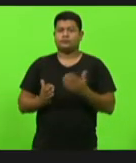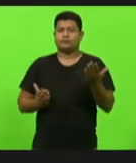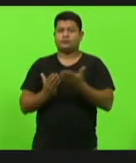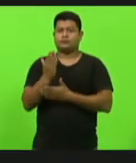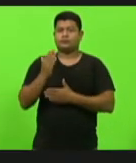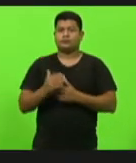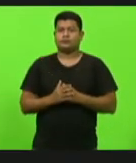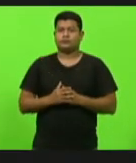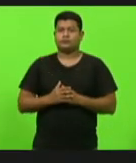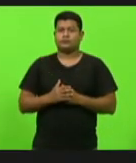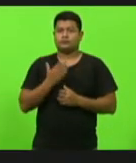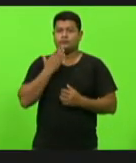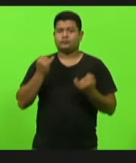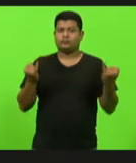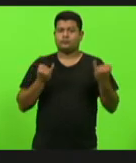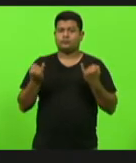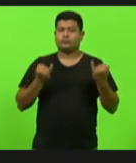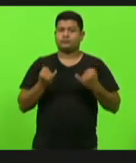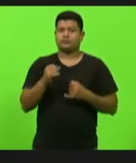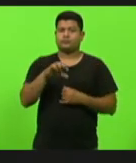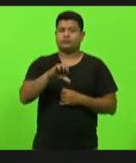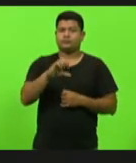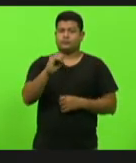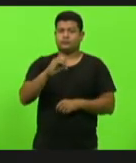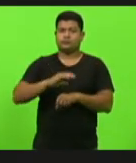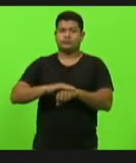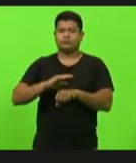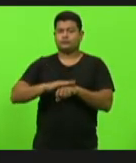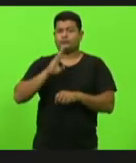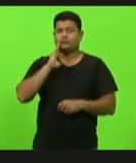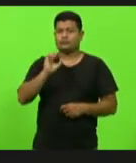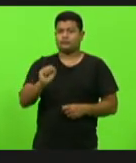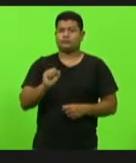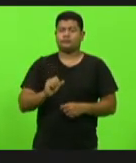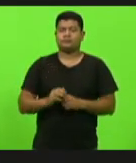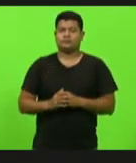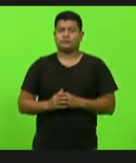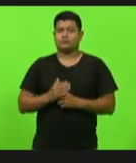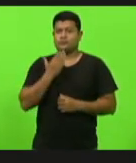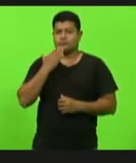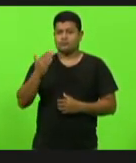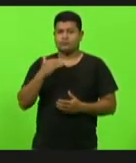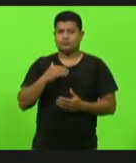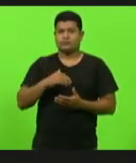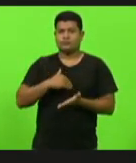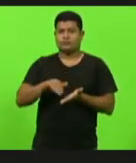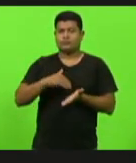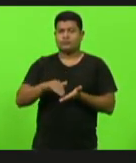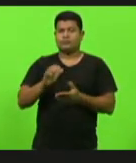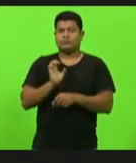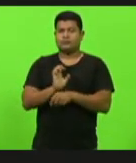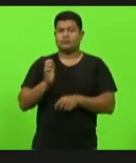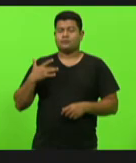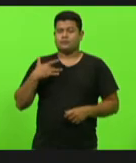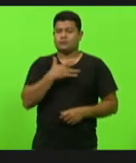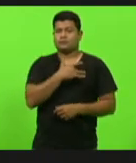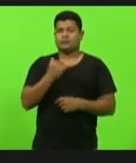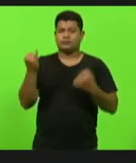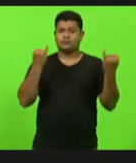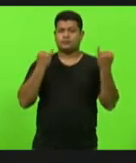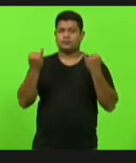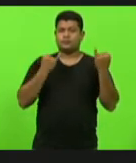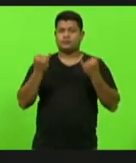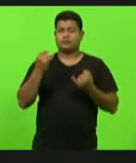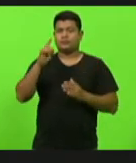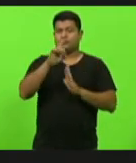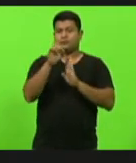aprovado. Pedido de informação número 90, deputado Bruno Souza, solicitando ao secretário de Estado da Saúde informações acerca do decreto